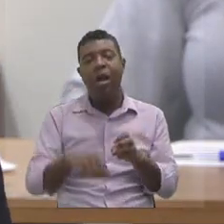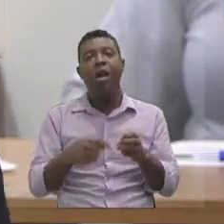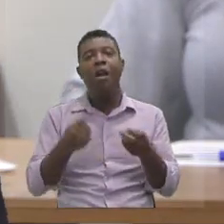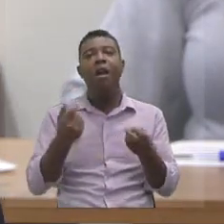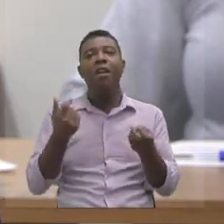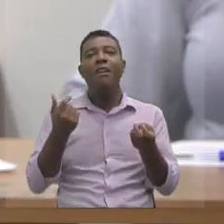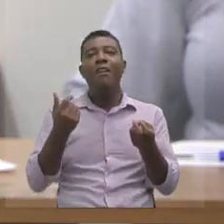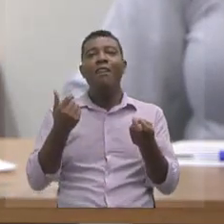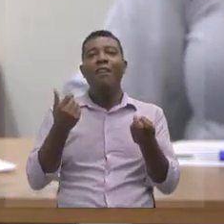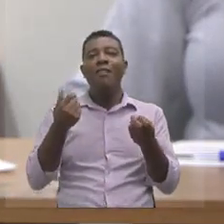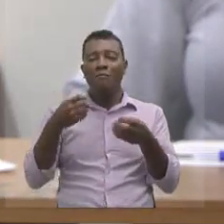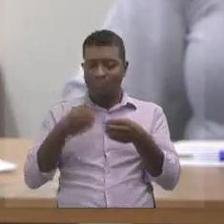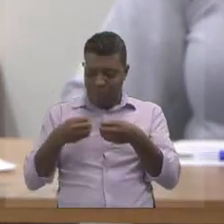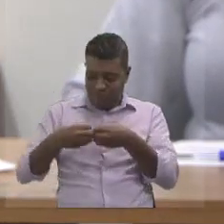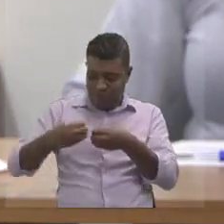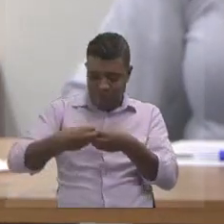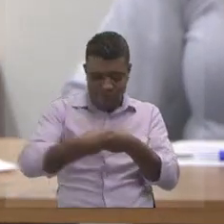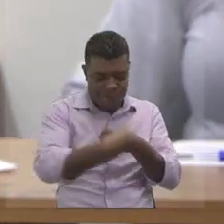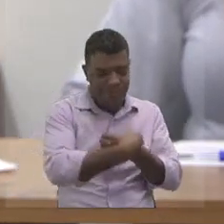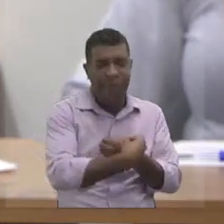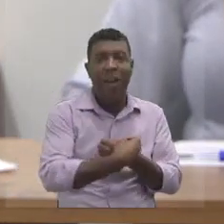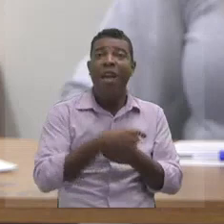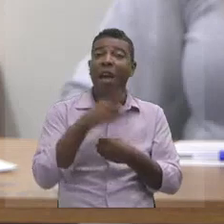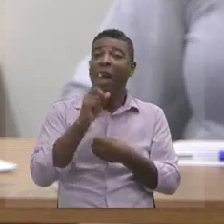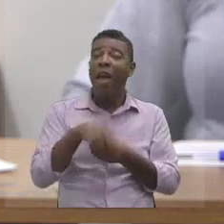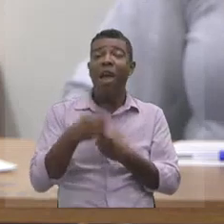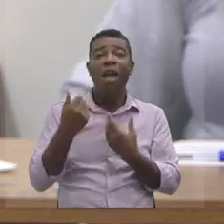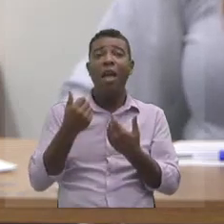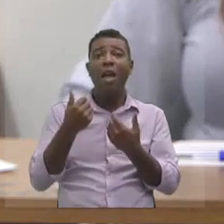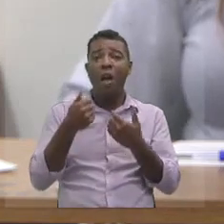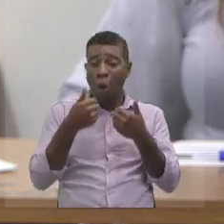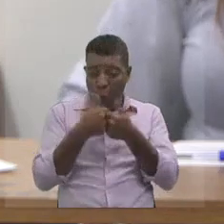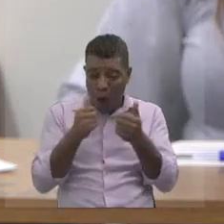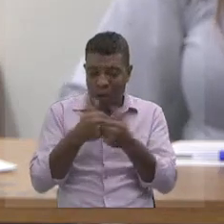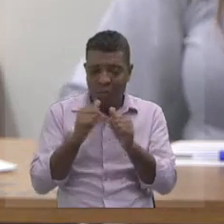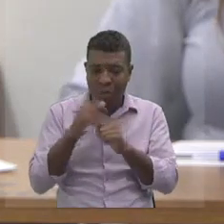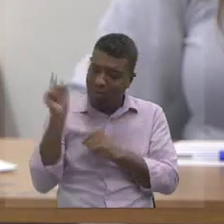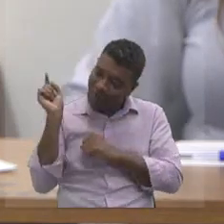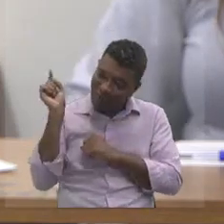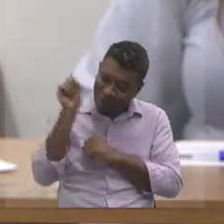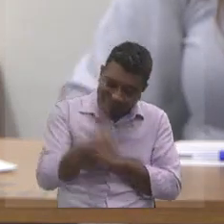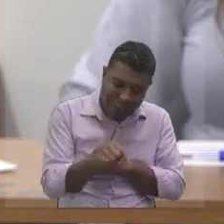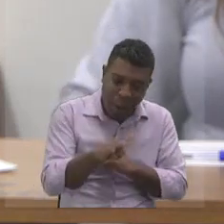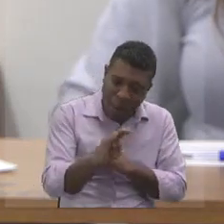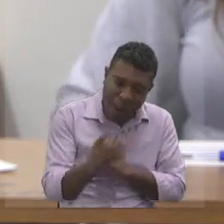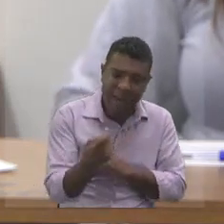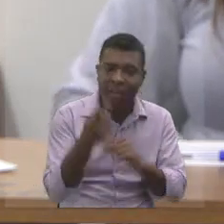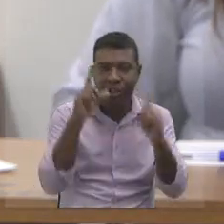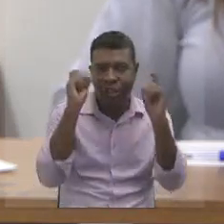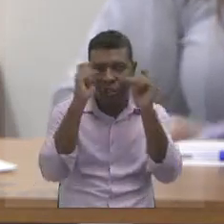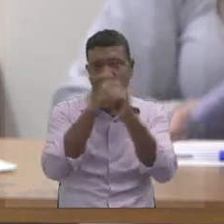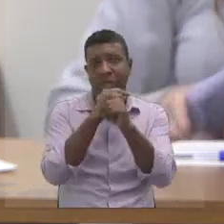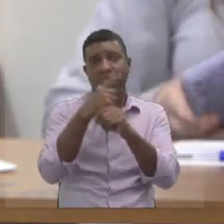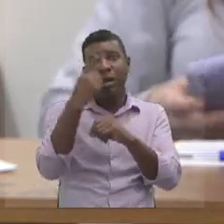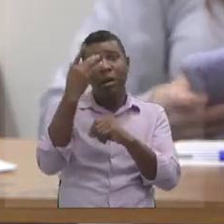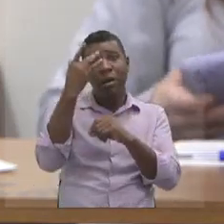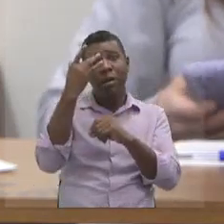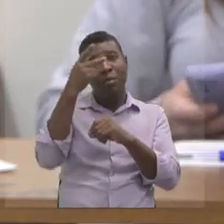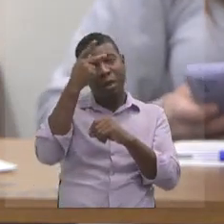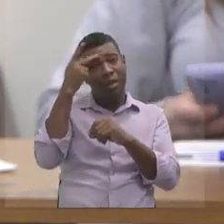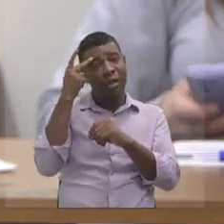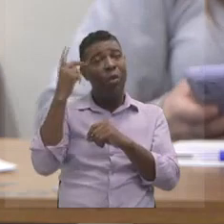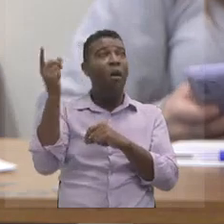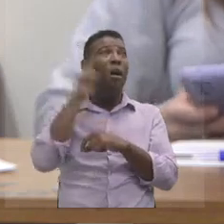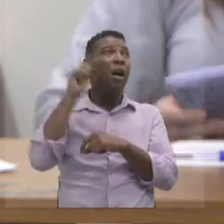o transporte público não dá mais para aceitar as precárias que as pessoas que saem diariamente das suas casas